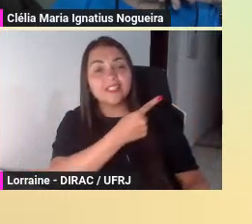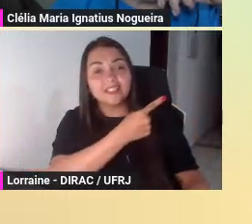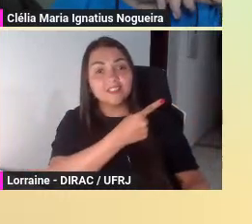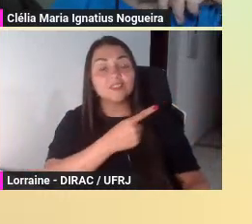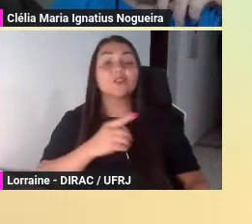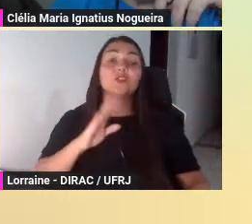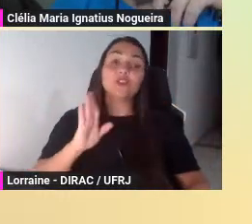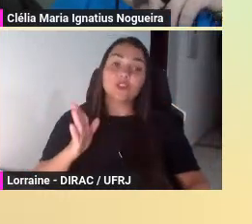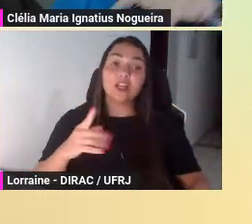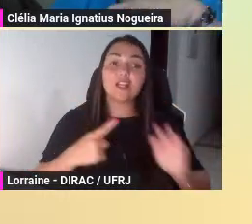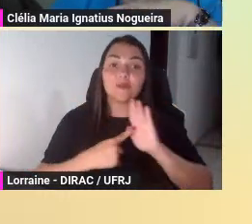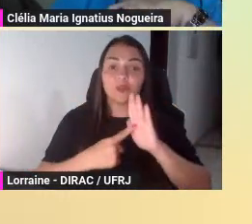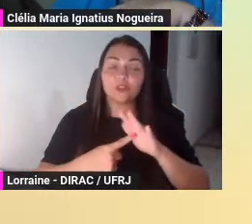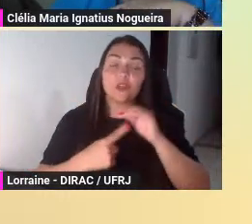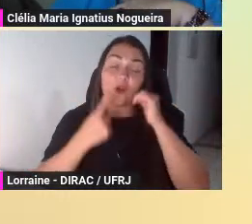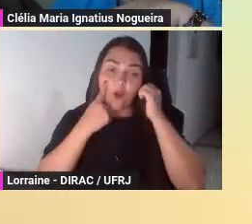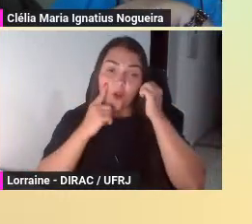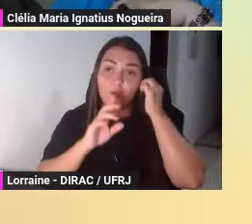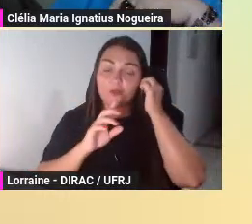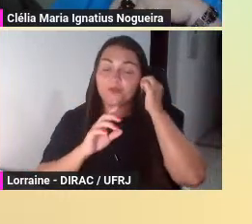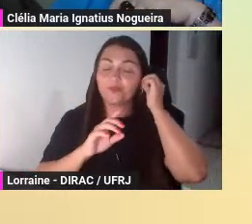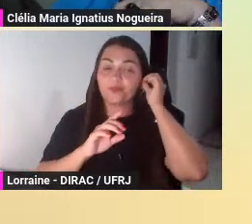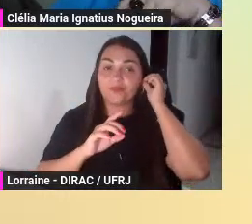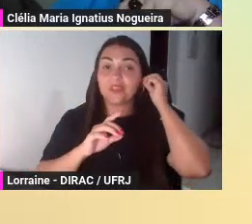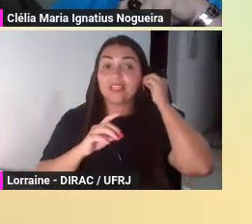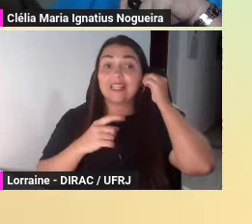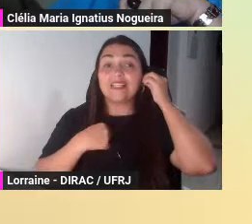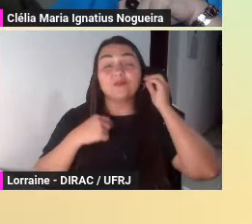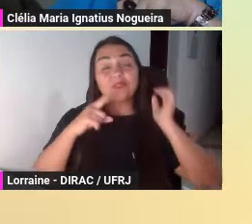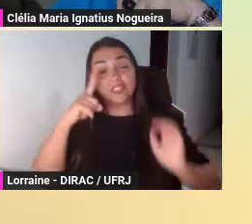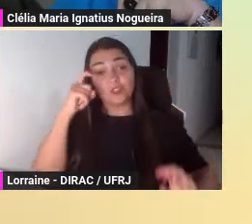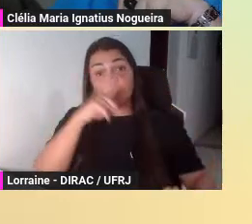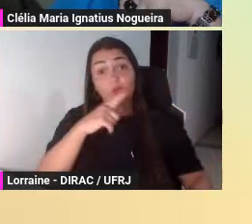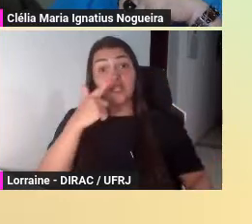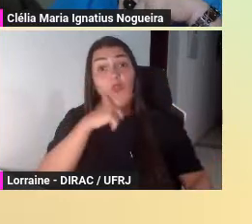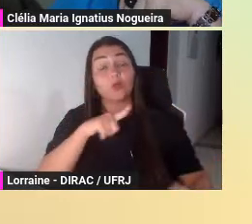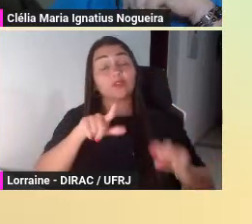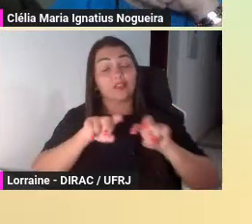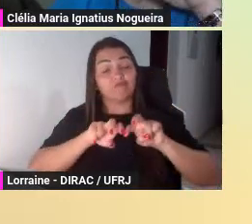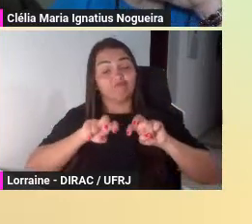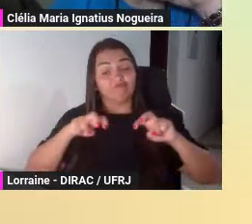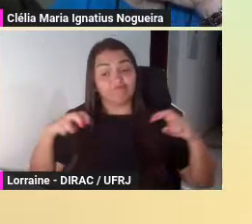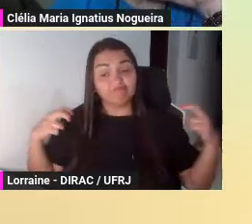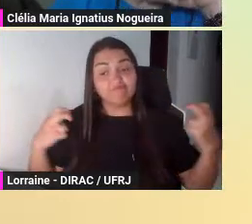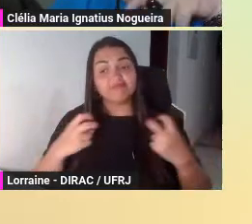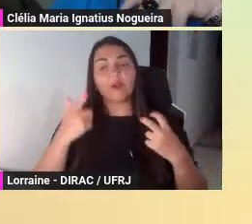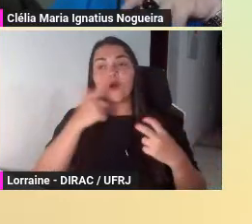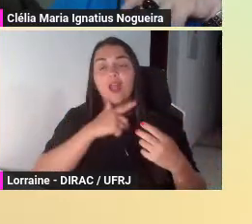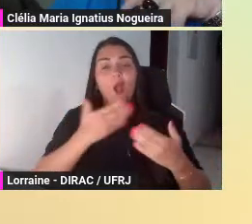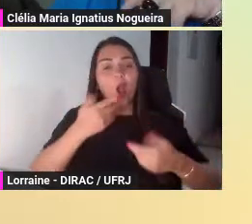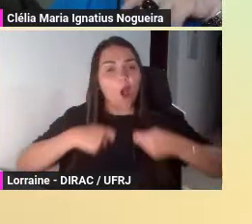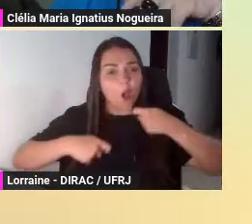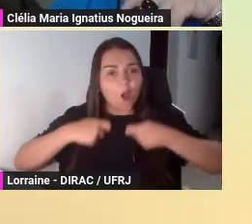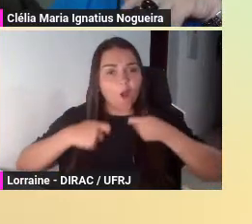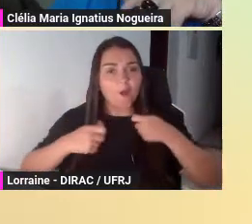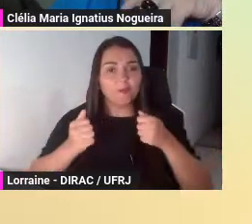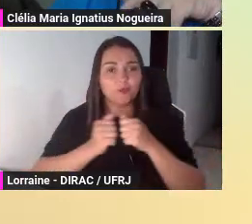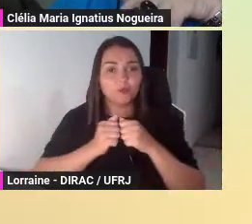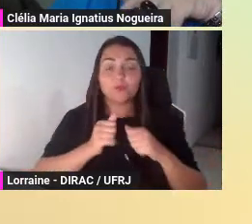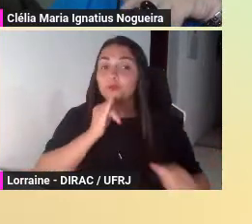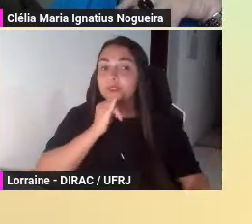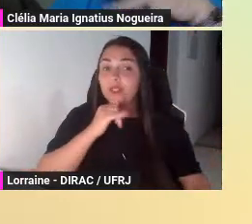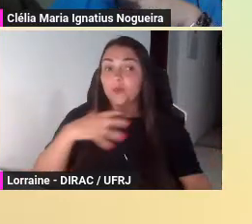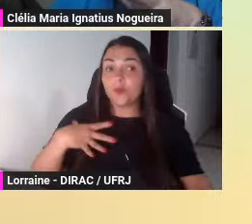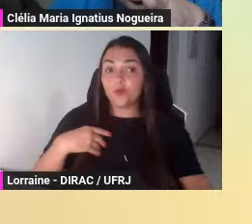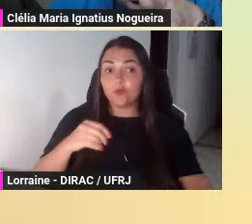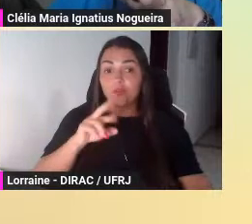Eu tenho uma enorme dificuldade para juntar todo mundo para comer. Por quê? Por exemplo, o Raul, meu filho, ele só